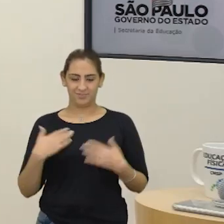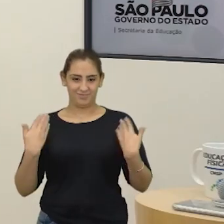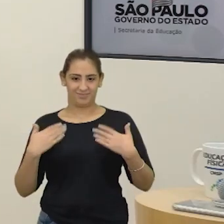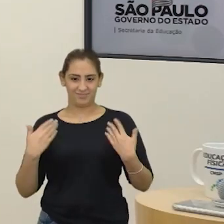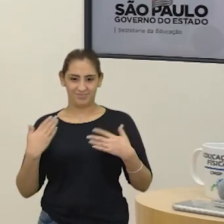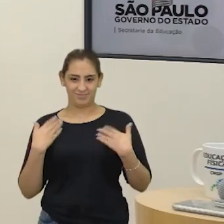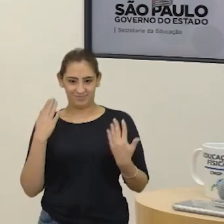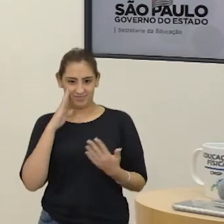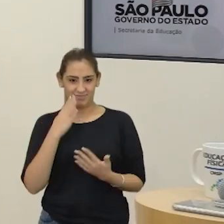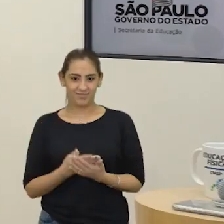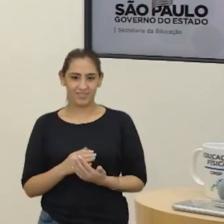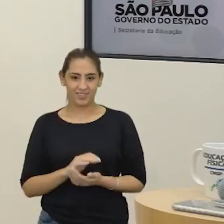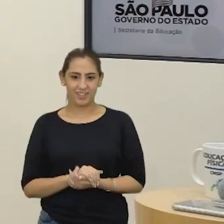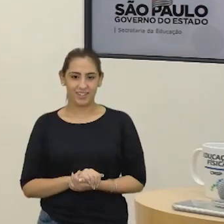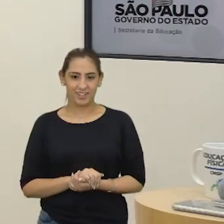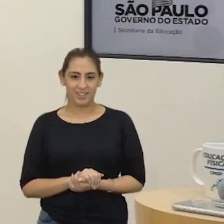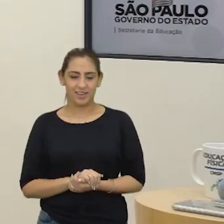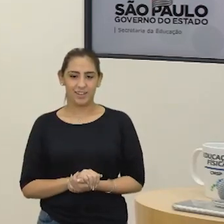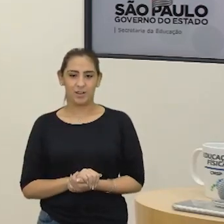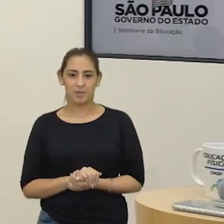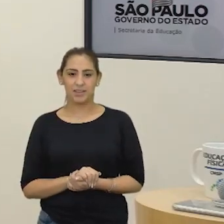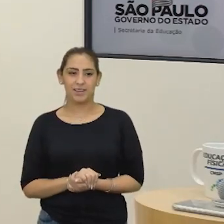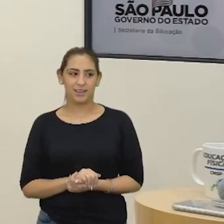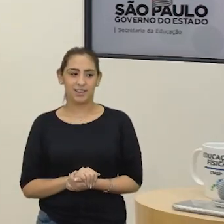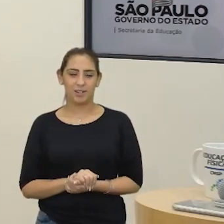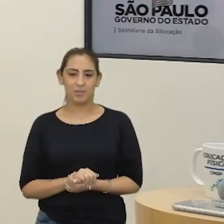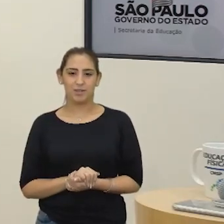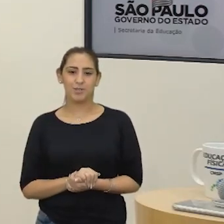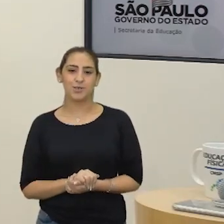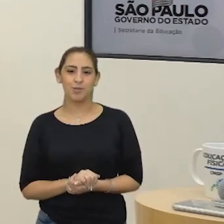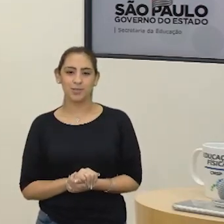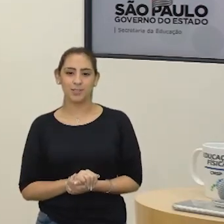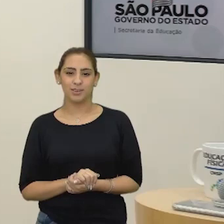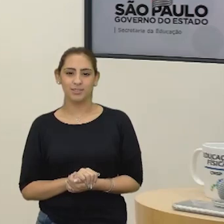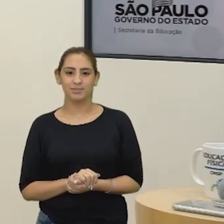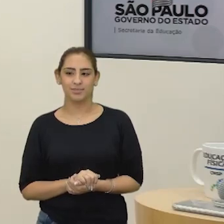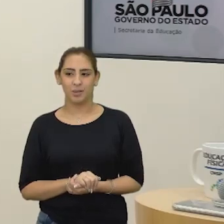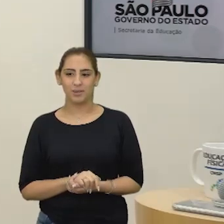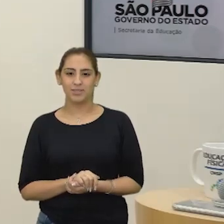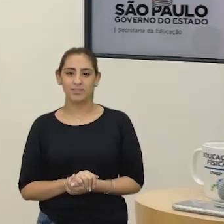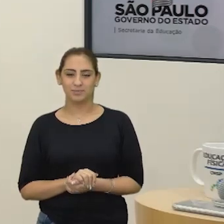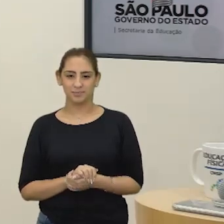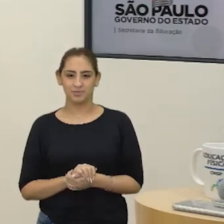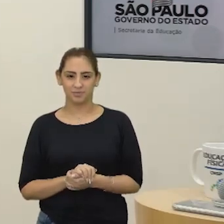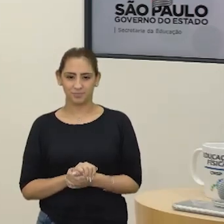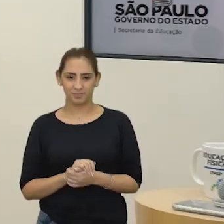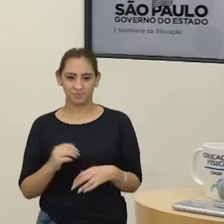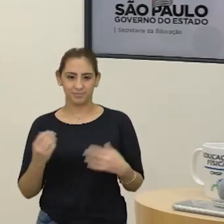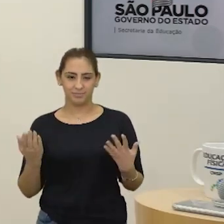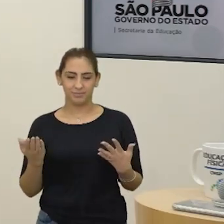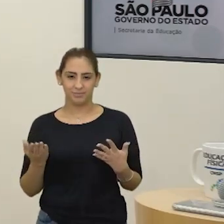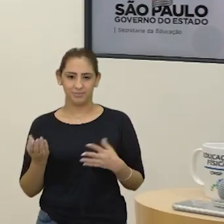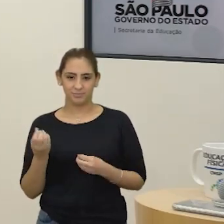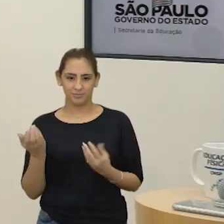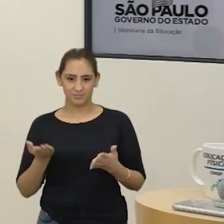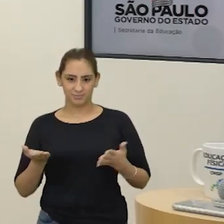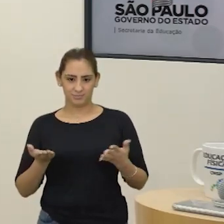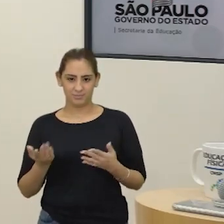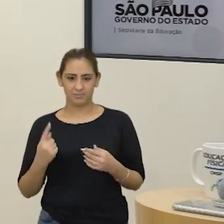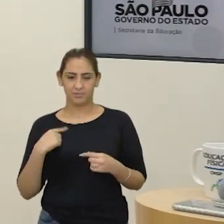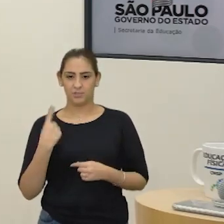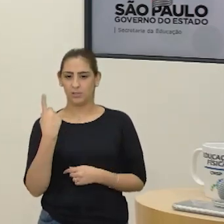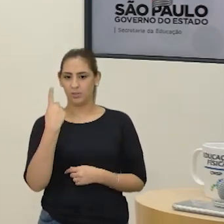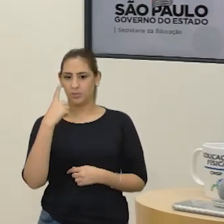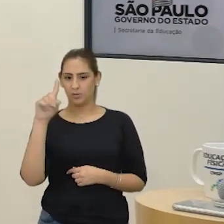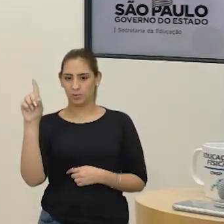derrubando as coisas. Então, é isso. Aula de educação física. E a gente vem aí, nono ano, caminhando agora para nossa última